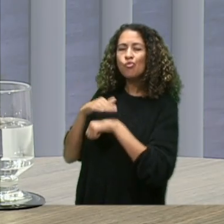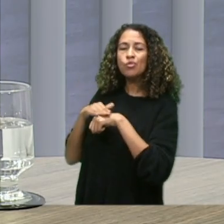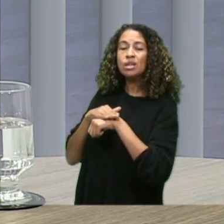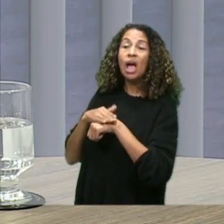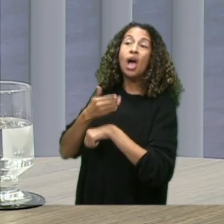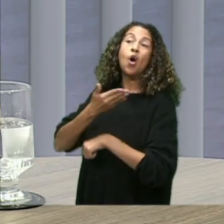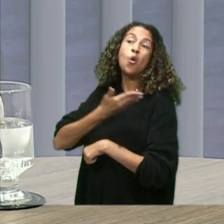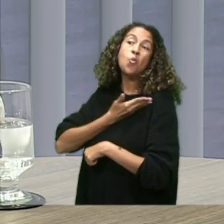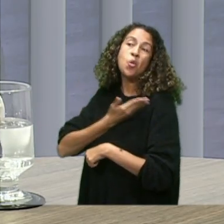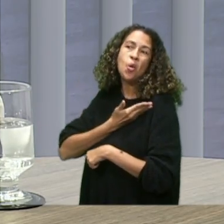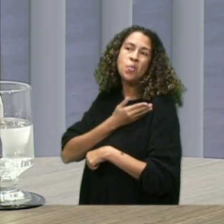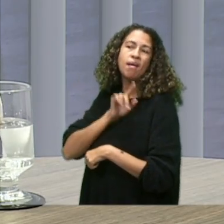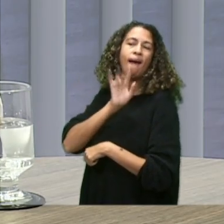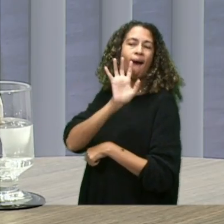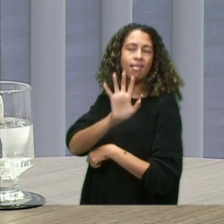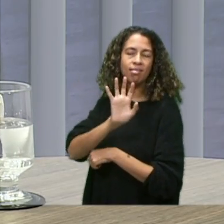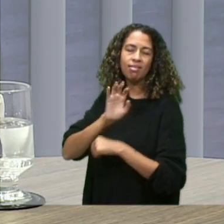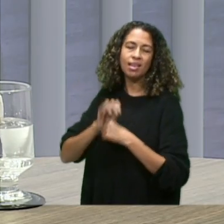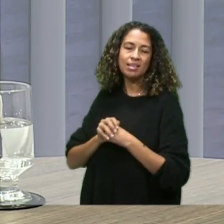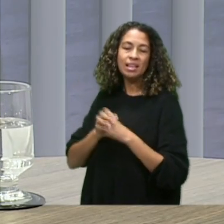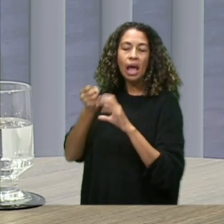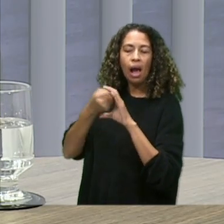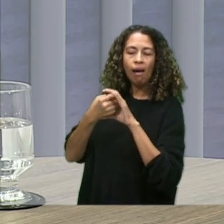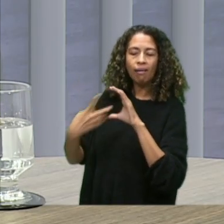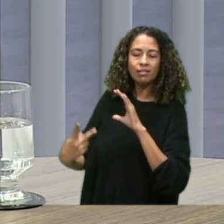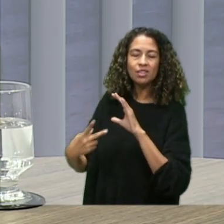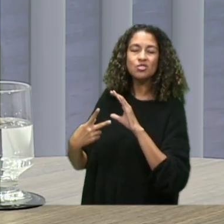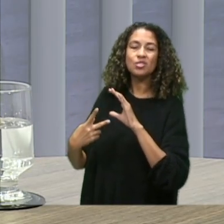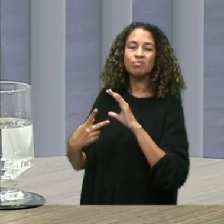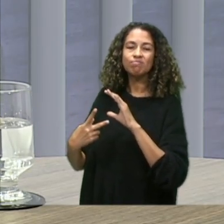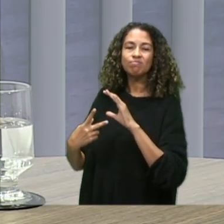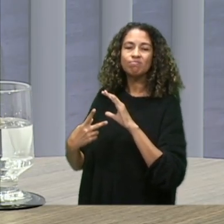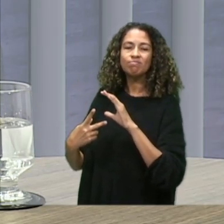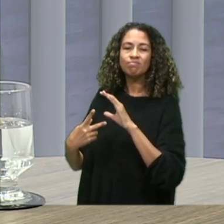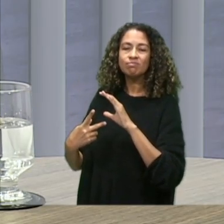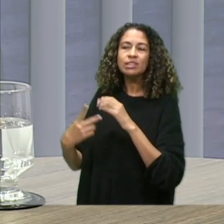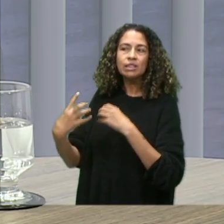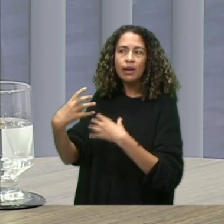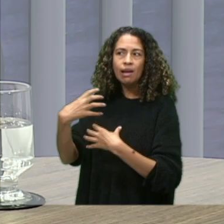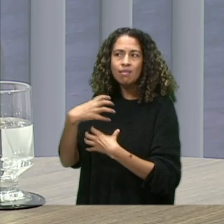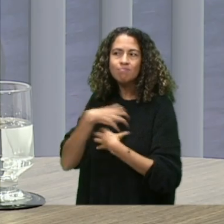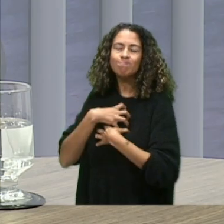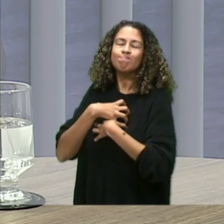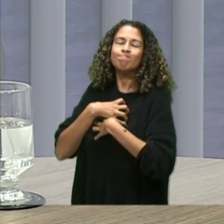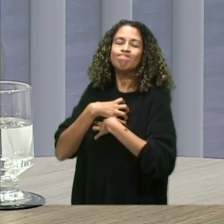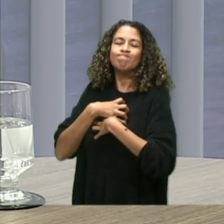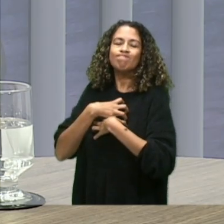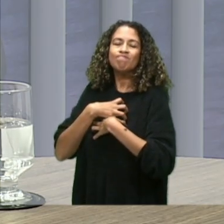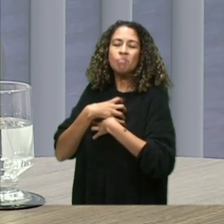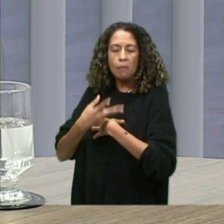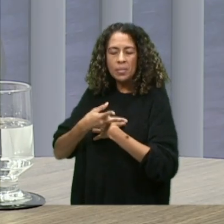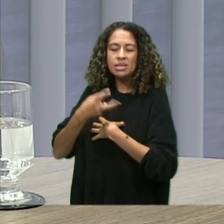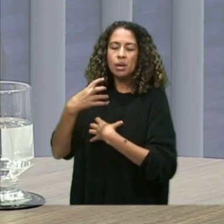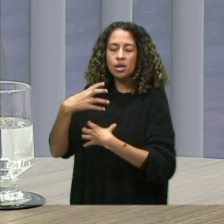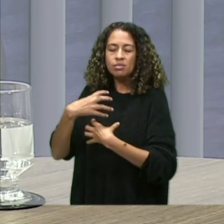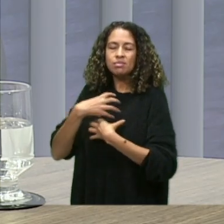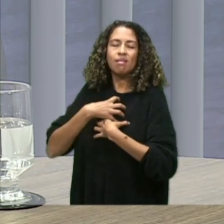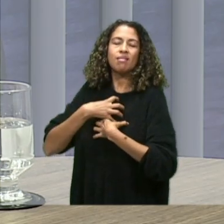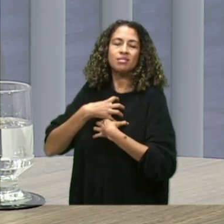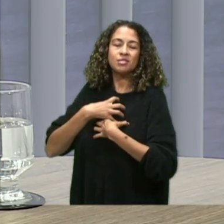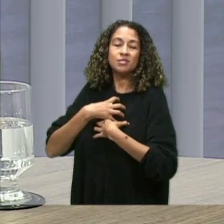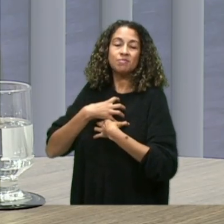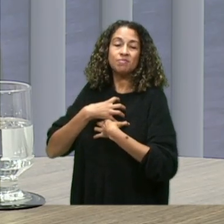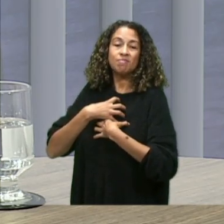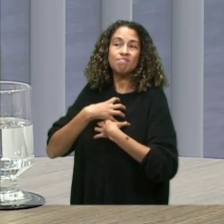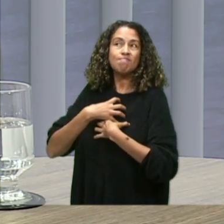amiguinho é assim na escola. Elas entram no sentimento do livro e